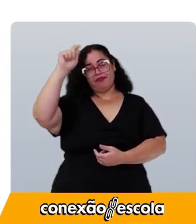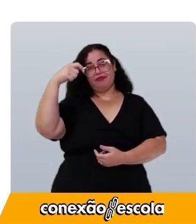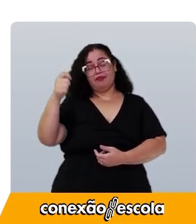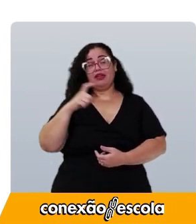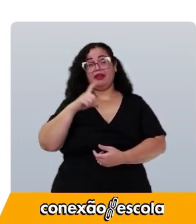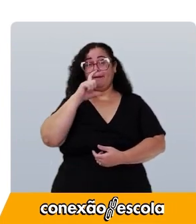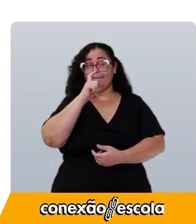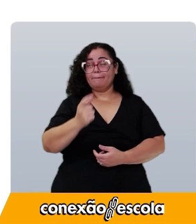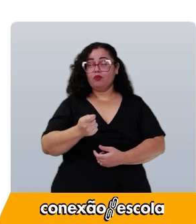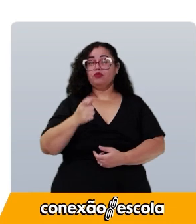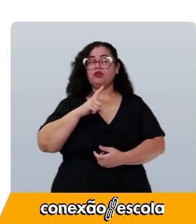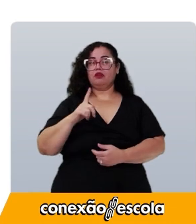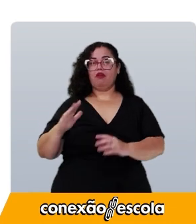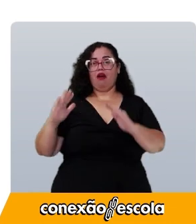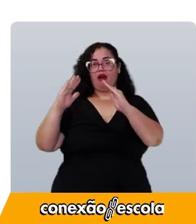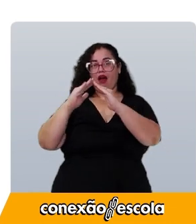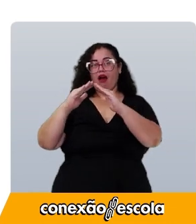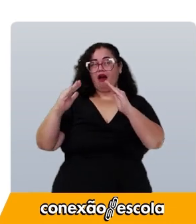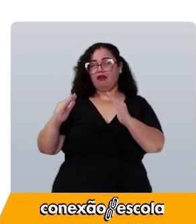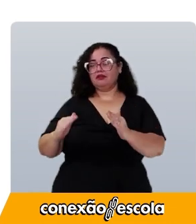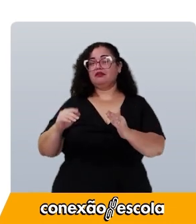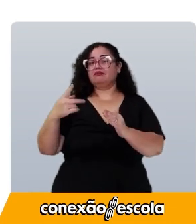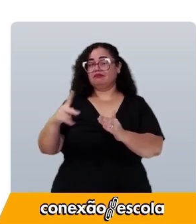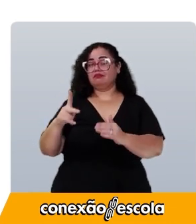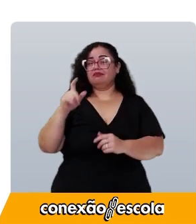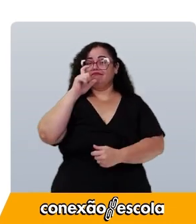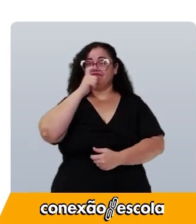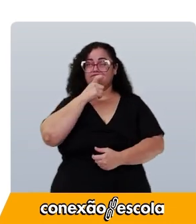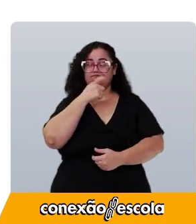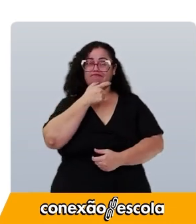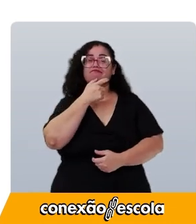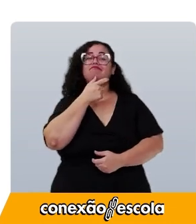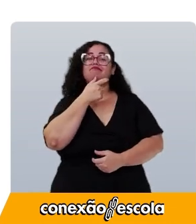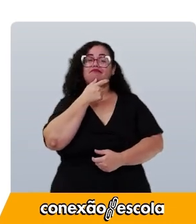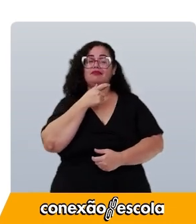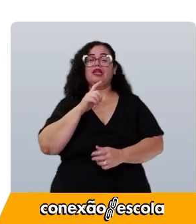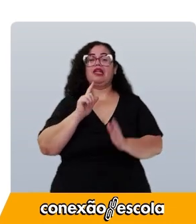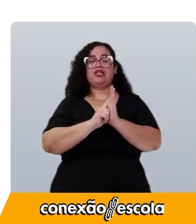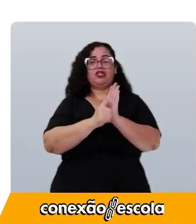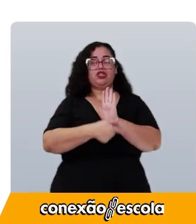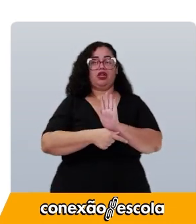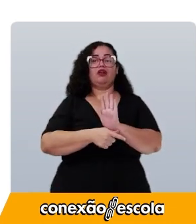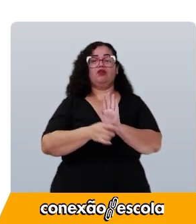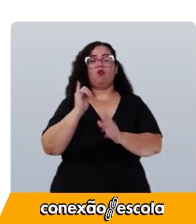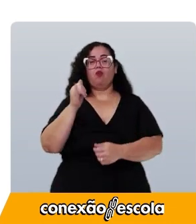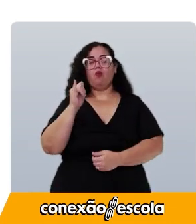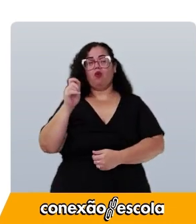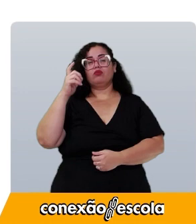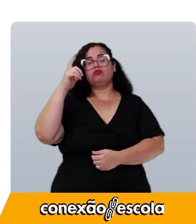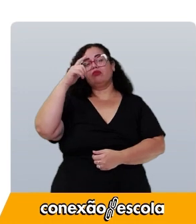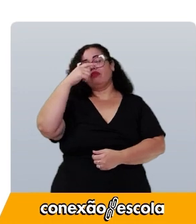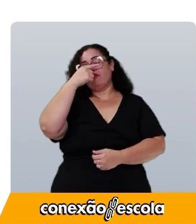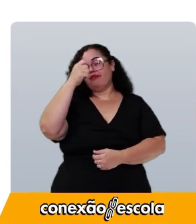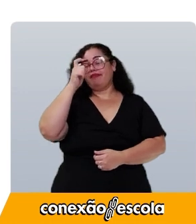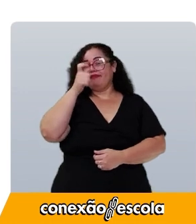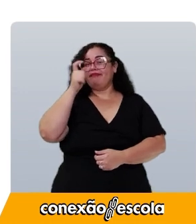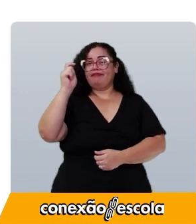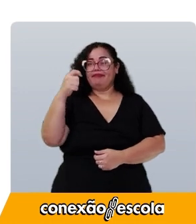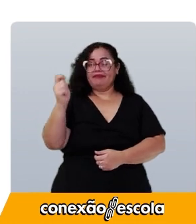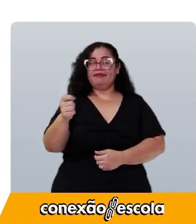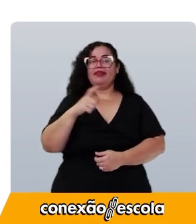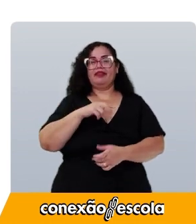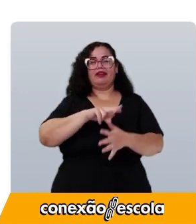espaço aí que é a casa da bruxa, né? O gênero conto de fadas costuma apresentar algum